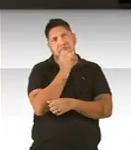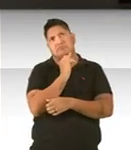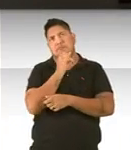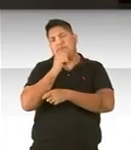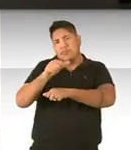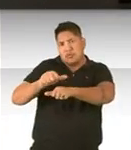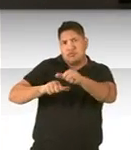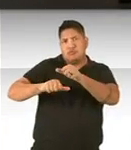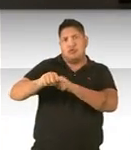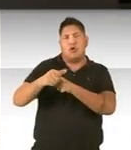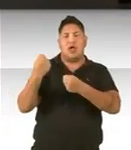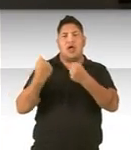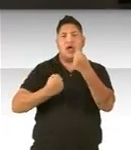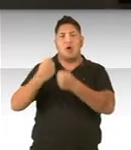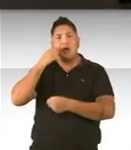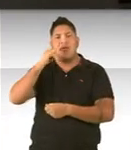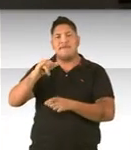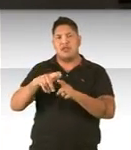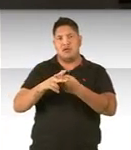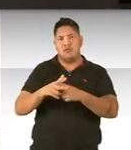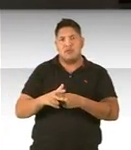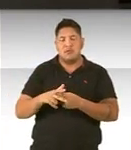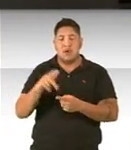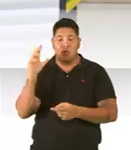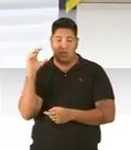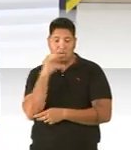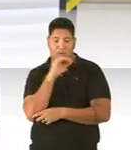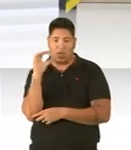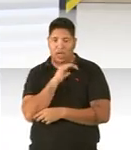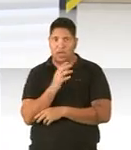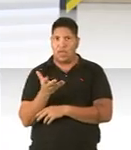trocar veículos para poder não ter manutenção e conseguir ter